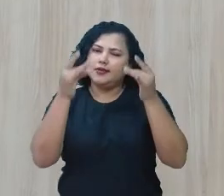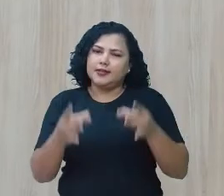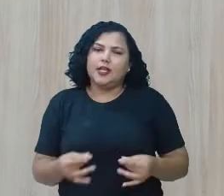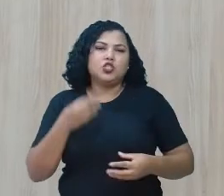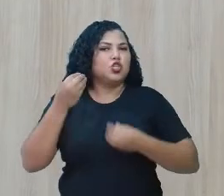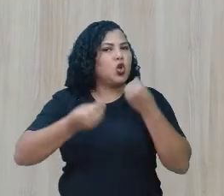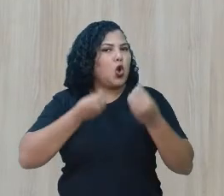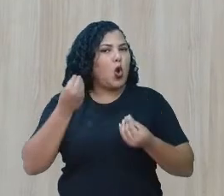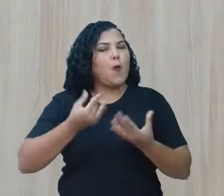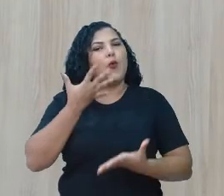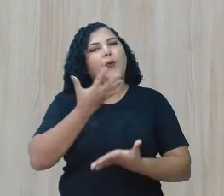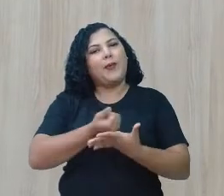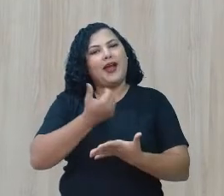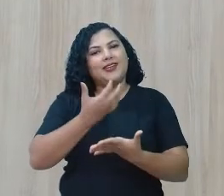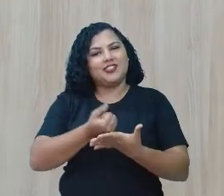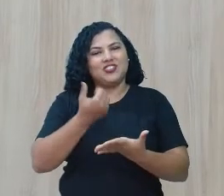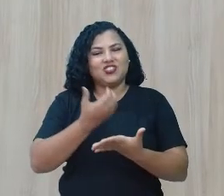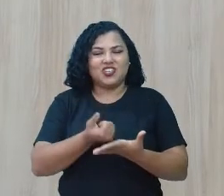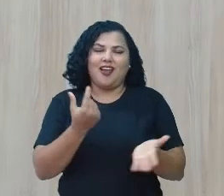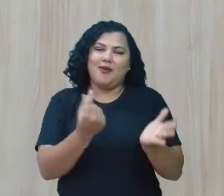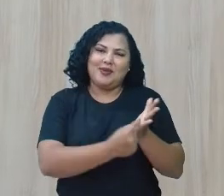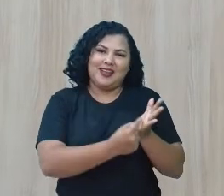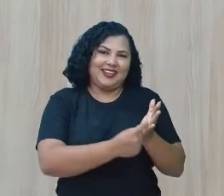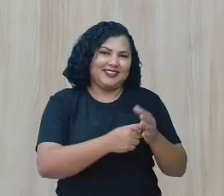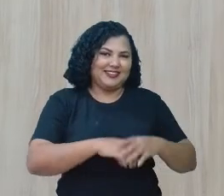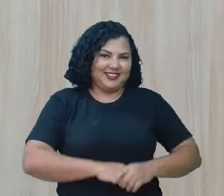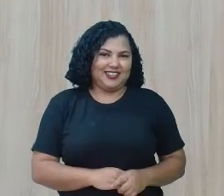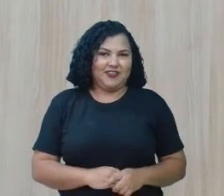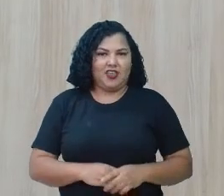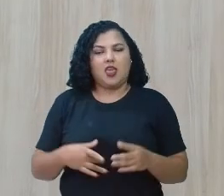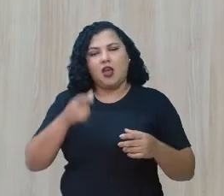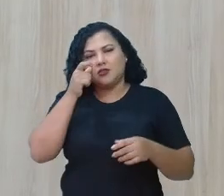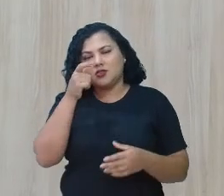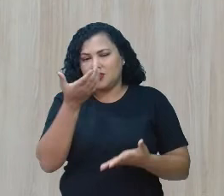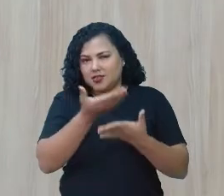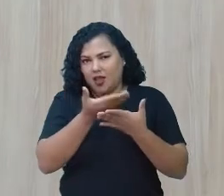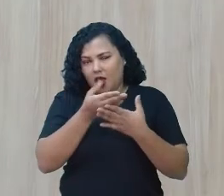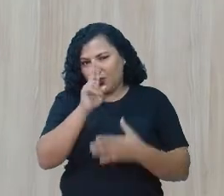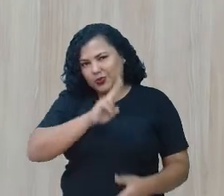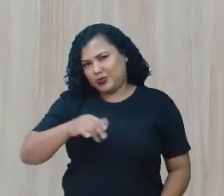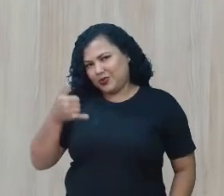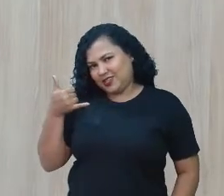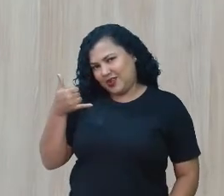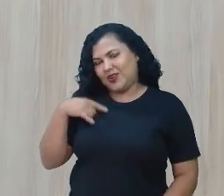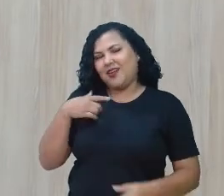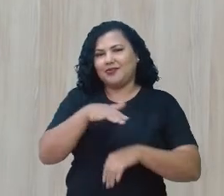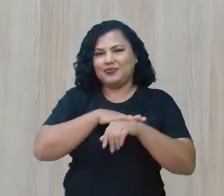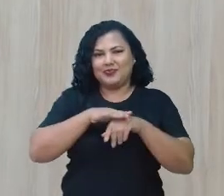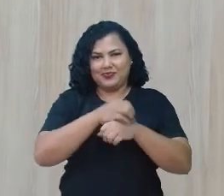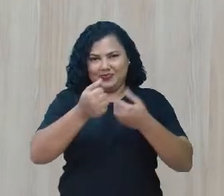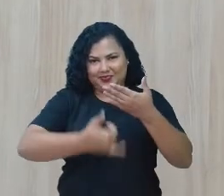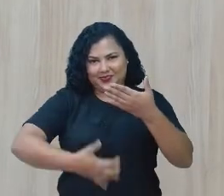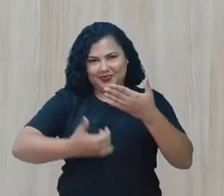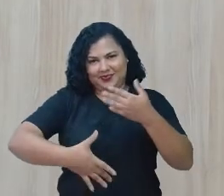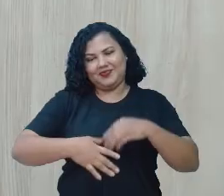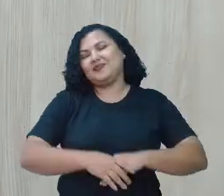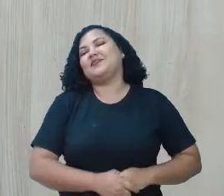bom? De como você vai fazer para fazer o download do aplicativo e assistir a aula através do celular e falar com a gente através do